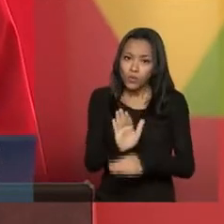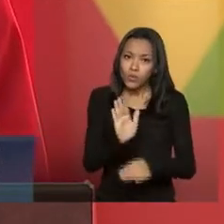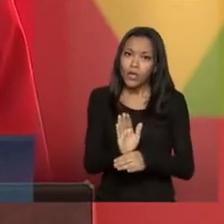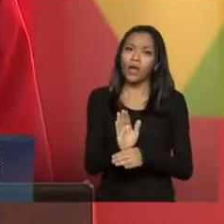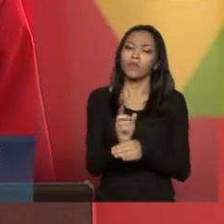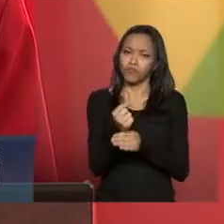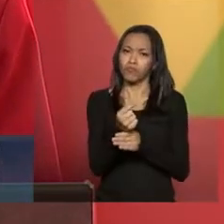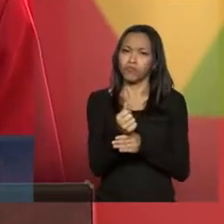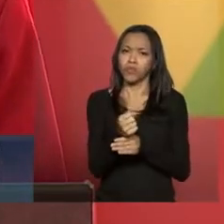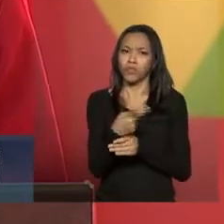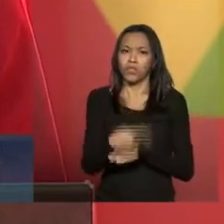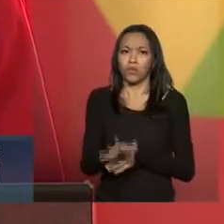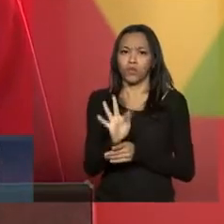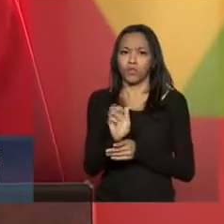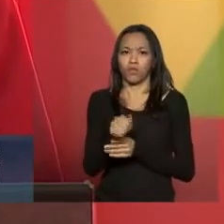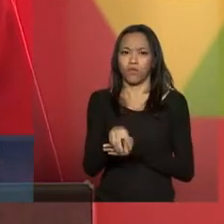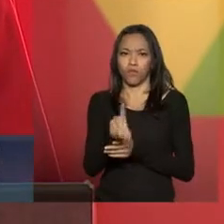recursos.